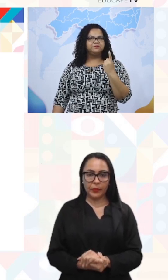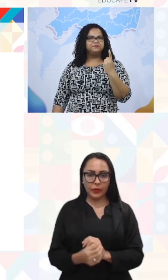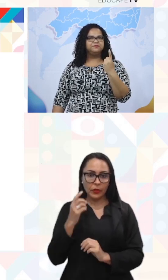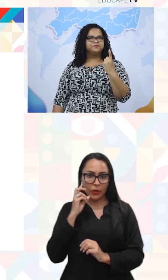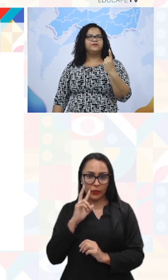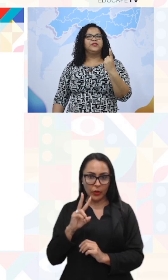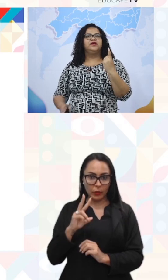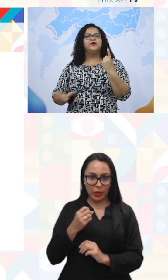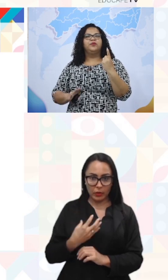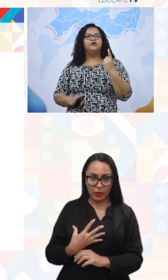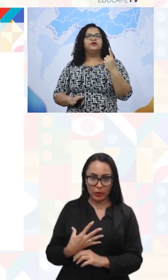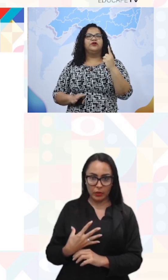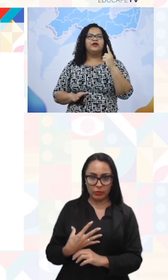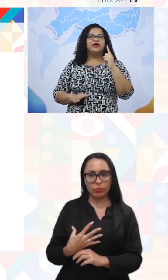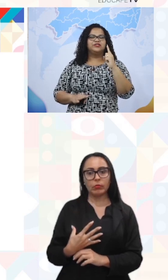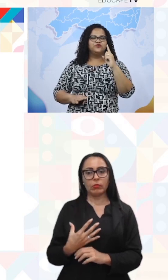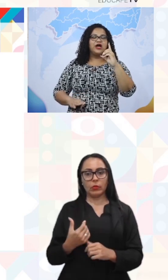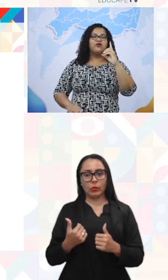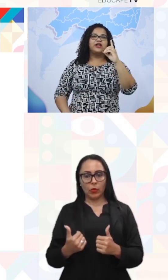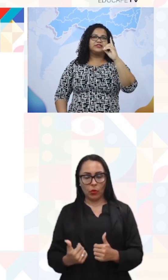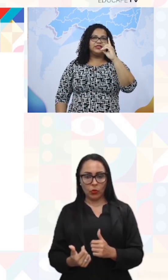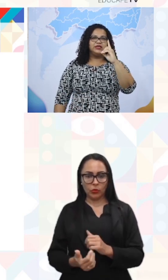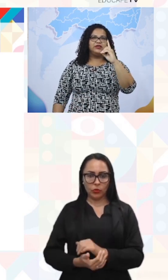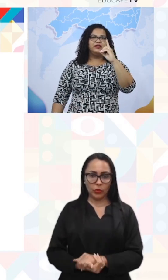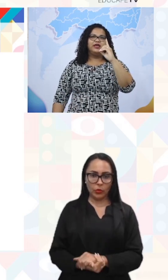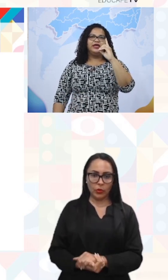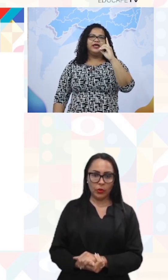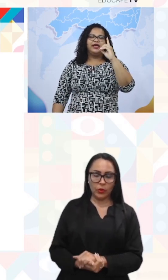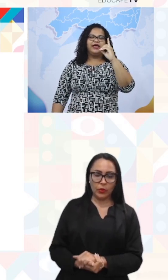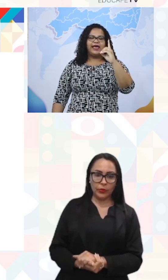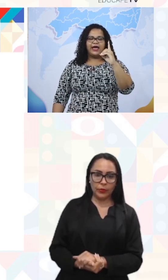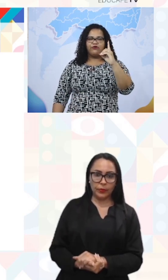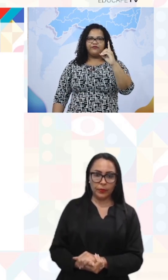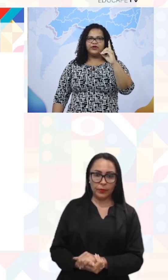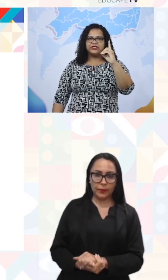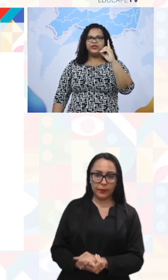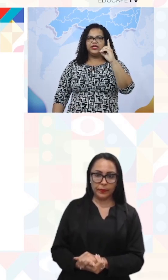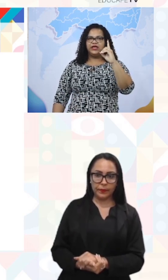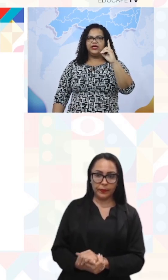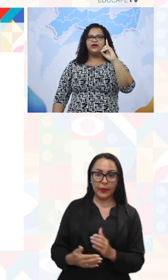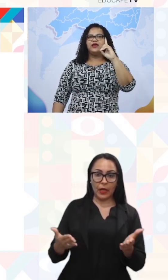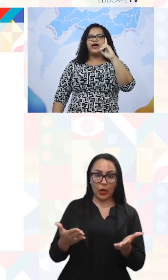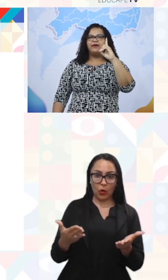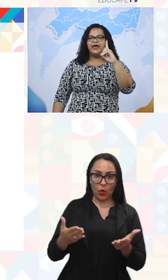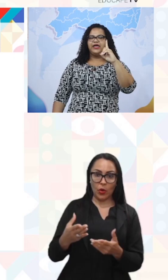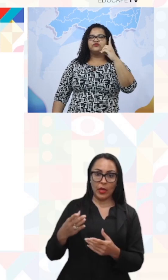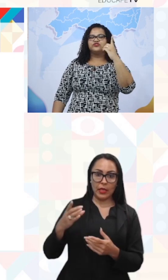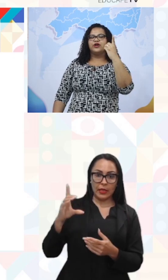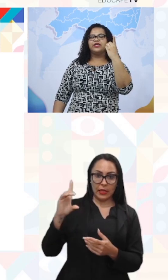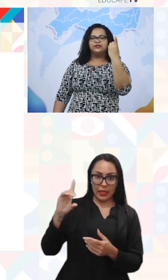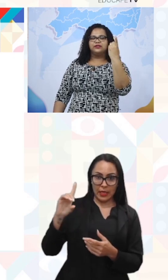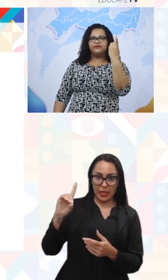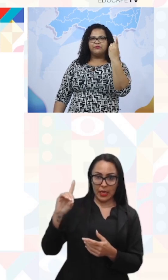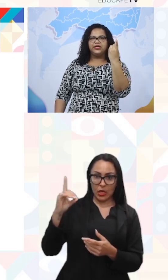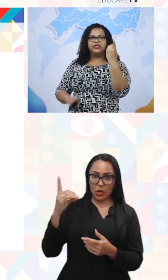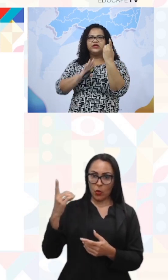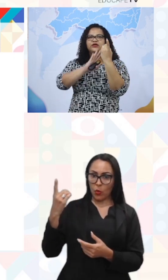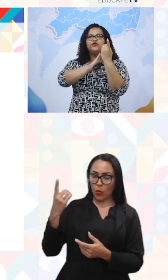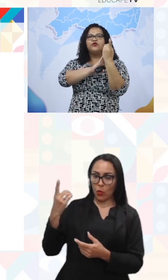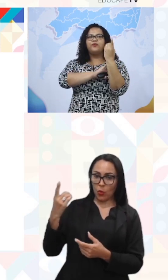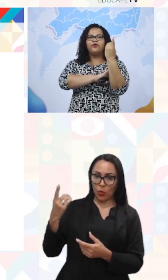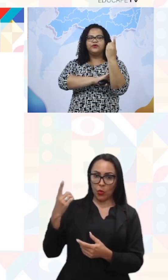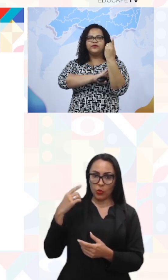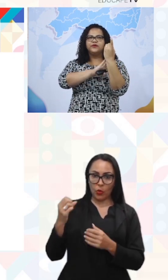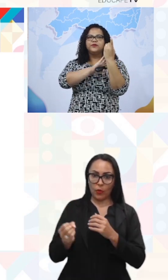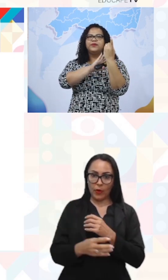aí? Pronto, agora mais um. Agora sim, é a configuração em D, aberto, só que, novamente,